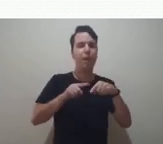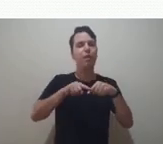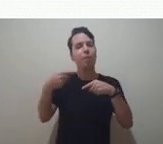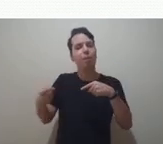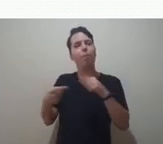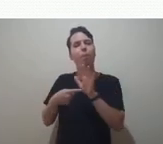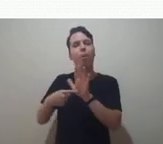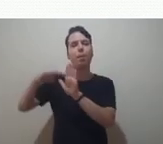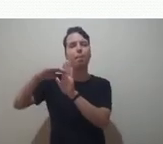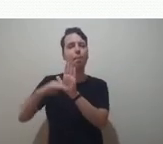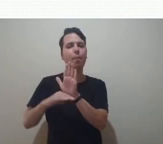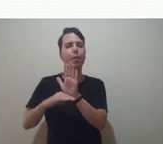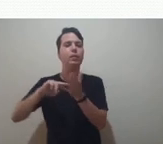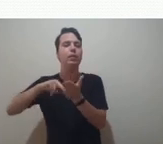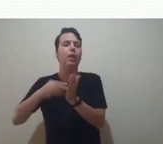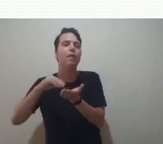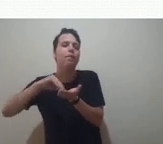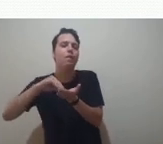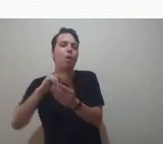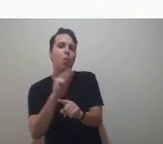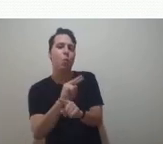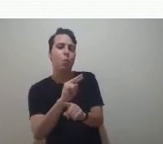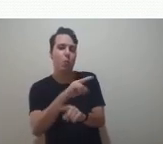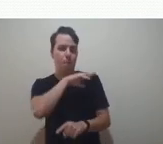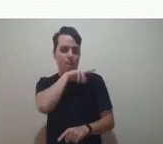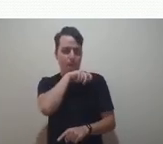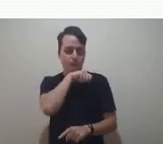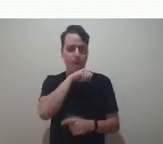também vou falar de alguns indicadores de negligência.